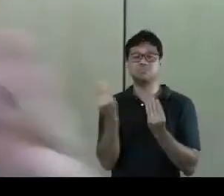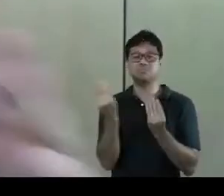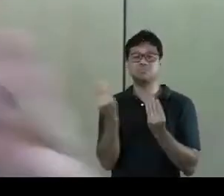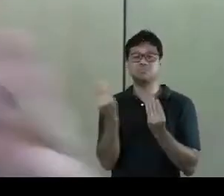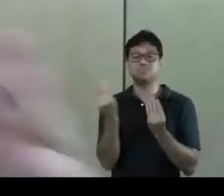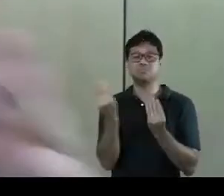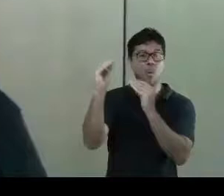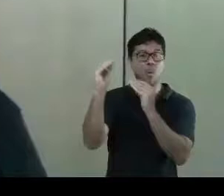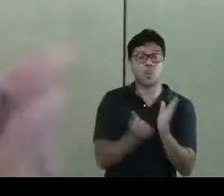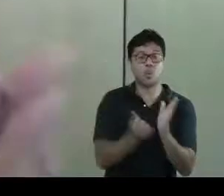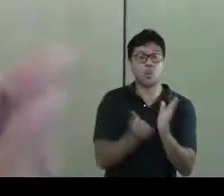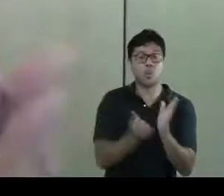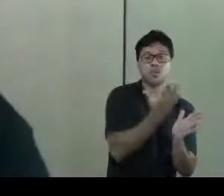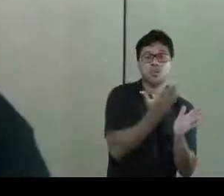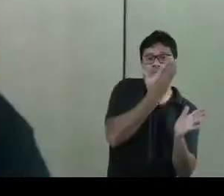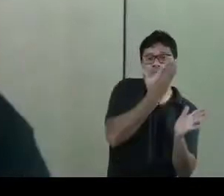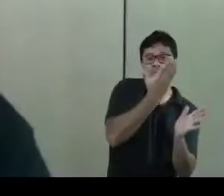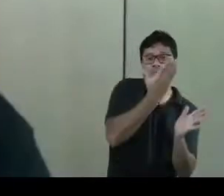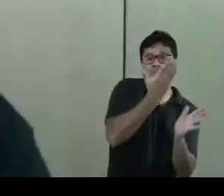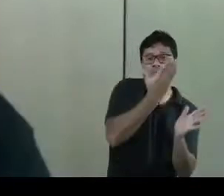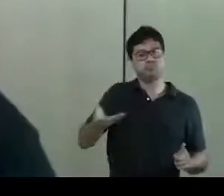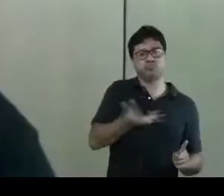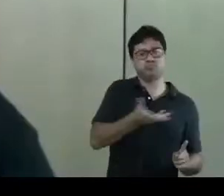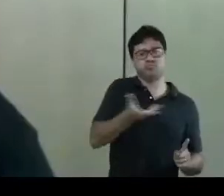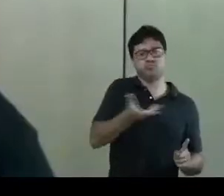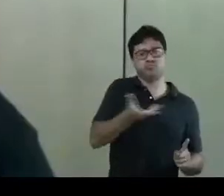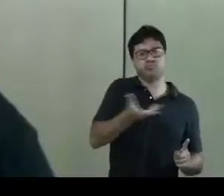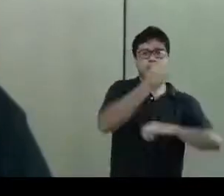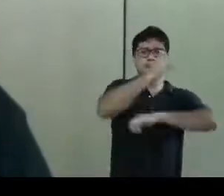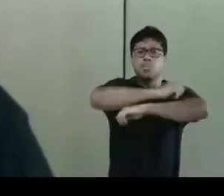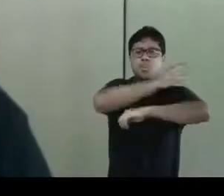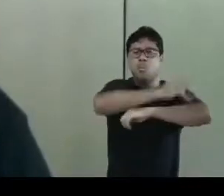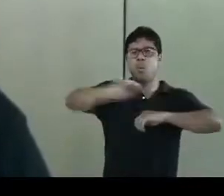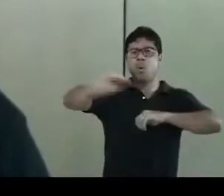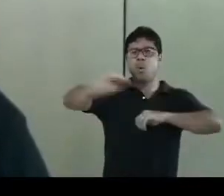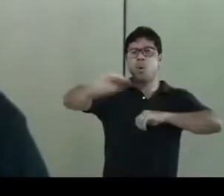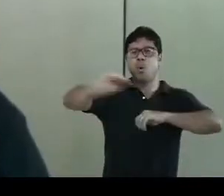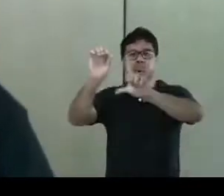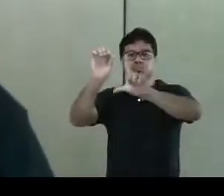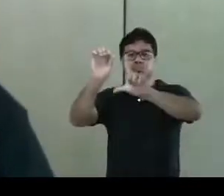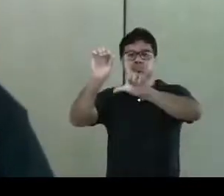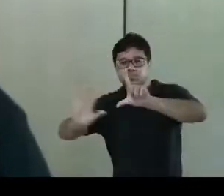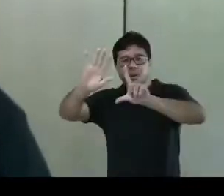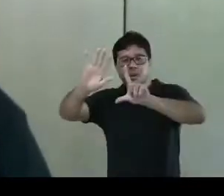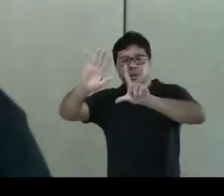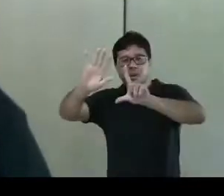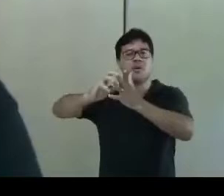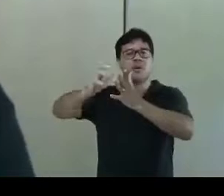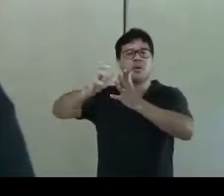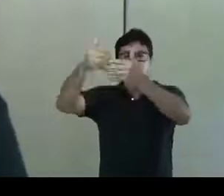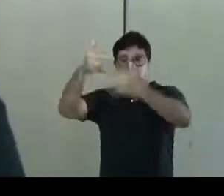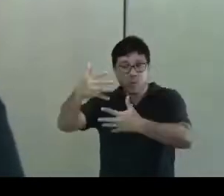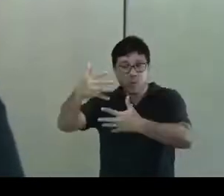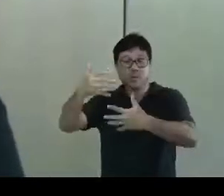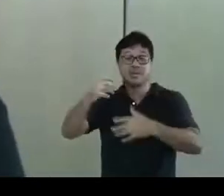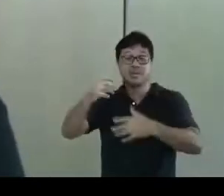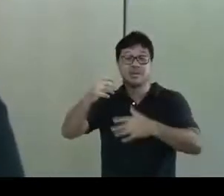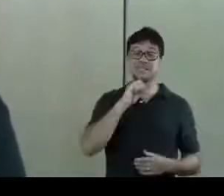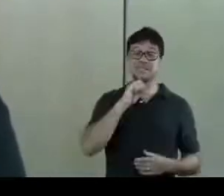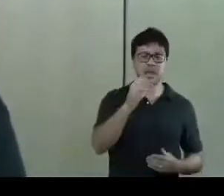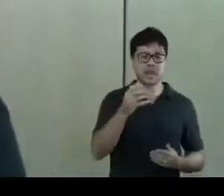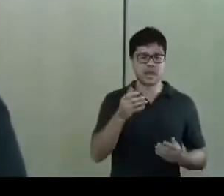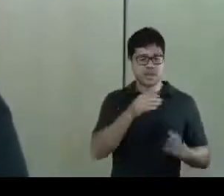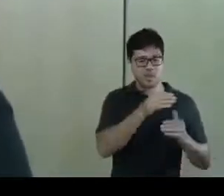trabalhando grandes volumes e trabalhando com velocidade, dados e informações que, se não fossem por